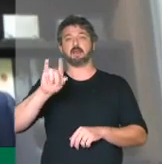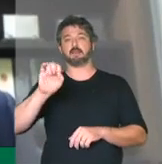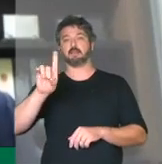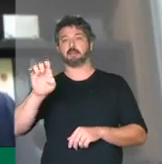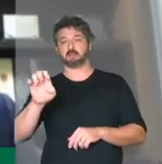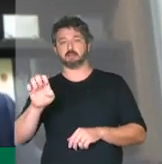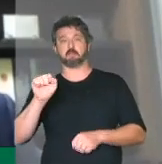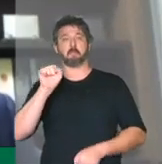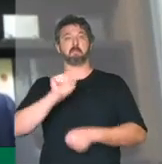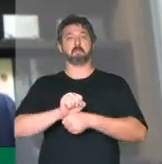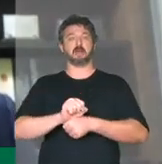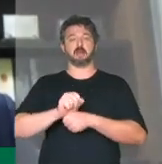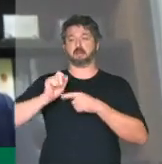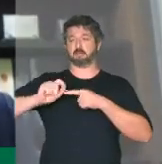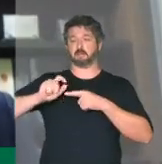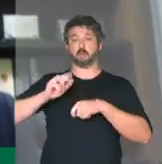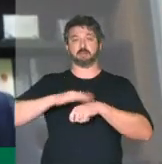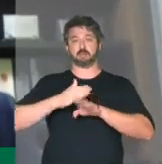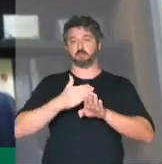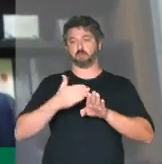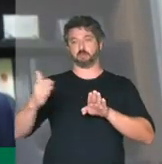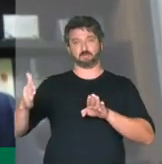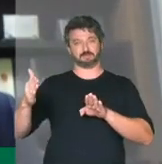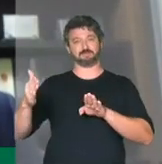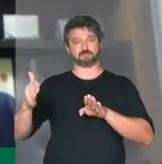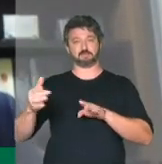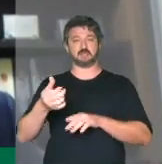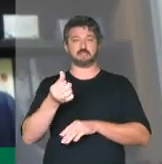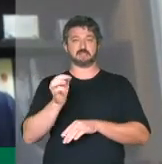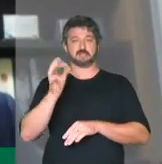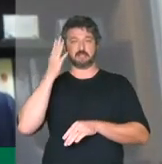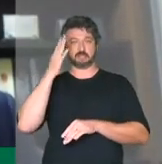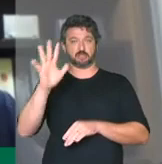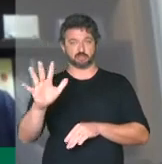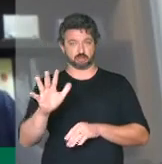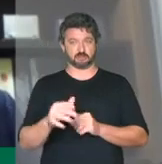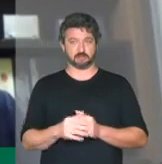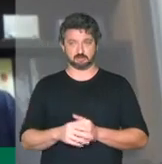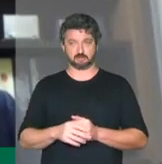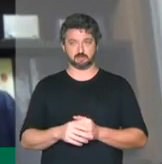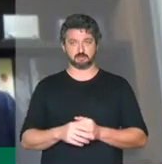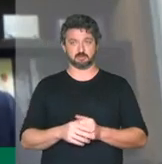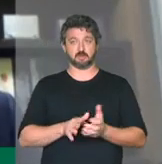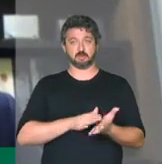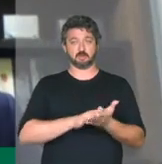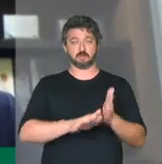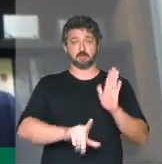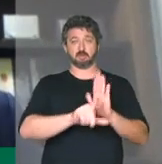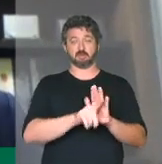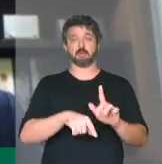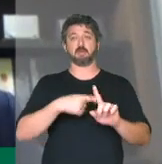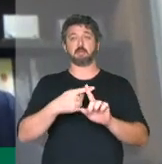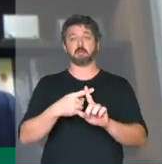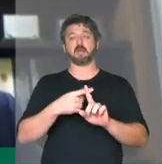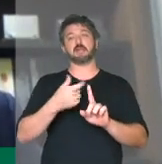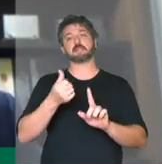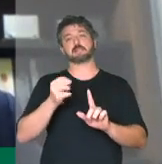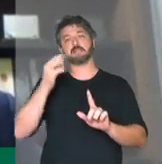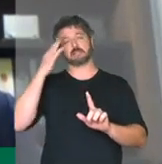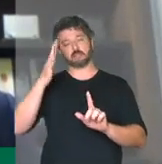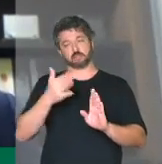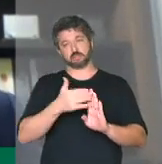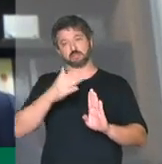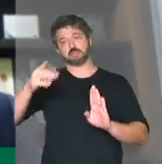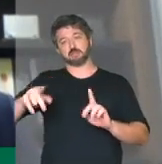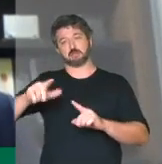de suspensão, que foi prevista por 60 dias após a publicação da lei e prorrogáveis por mais